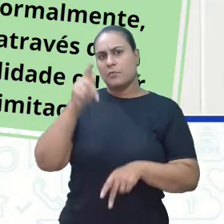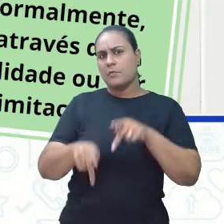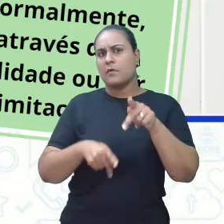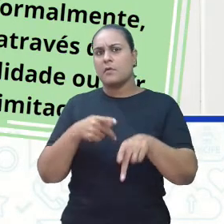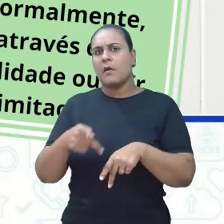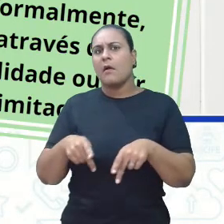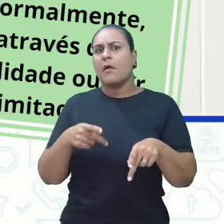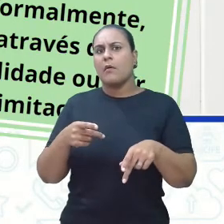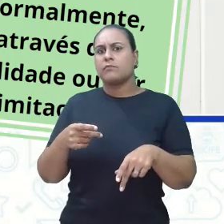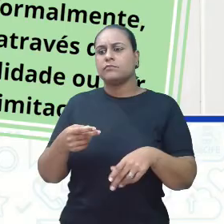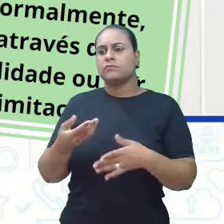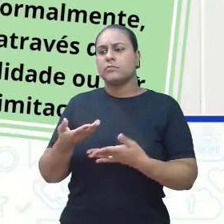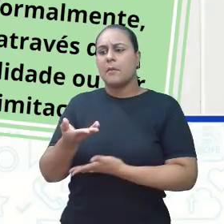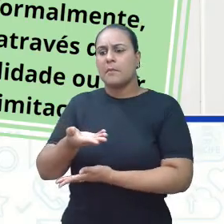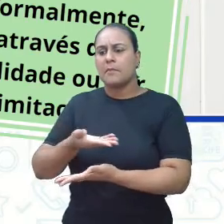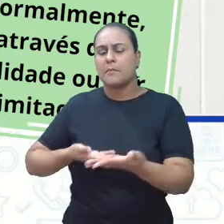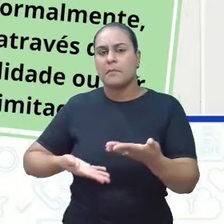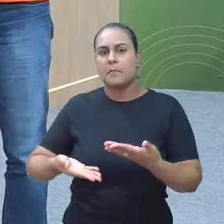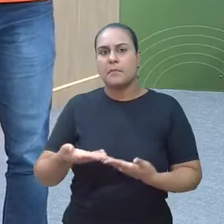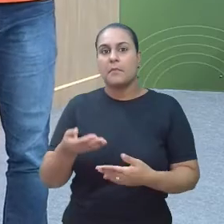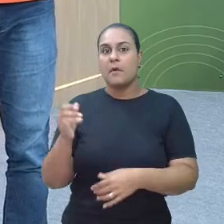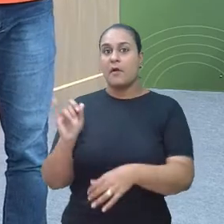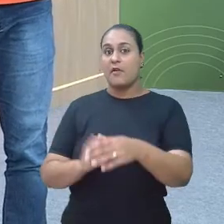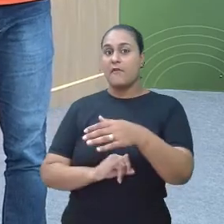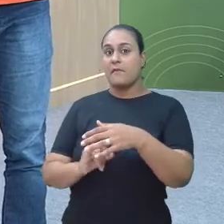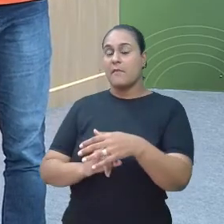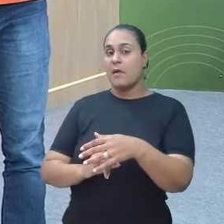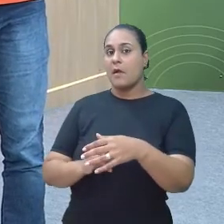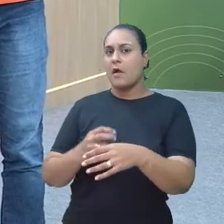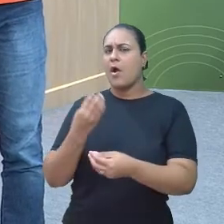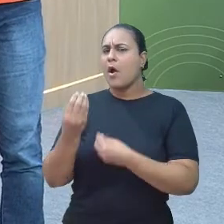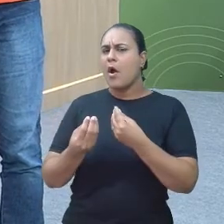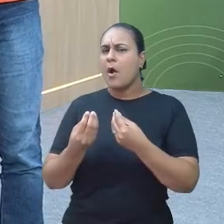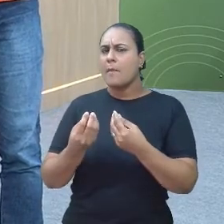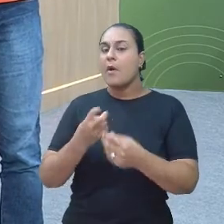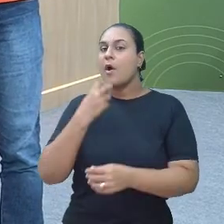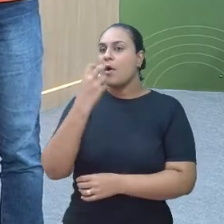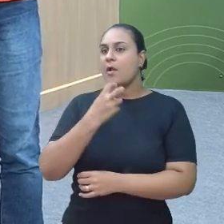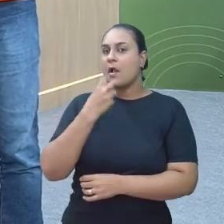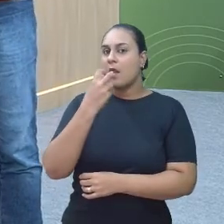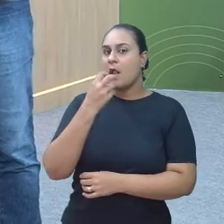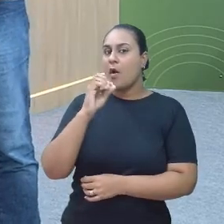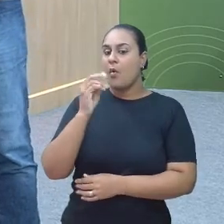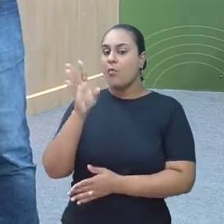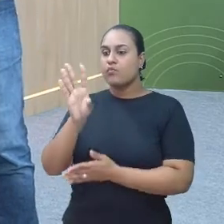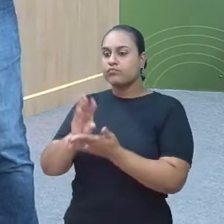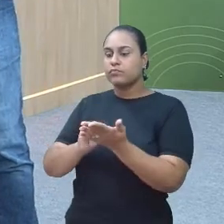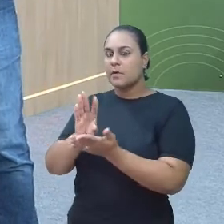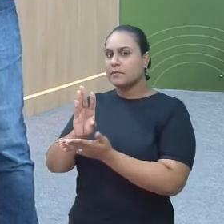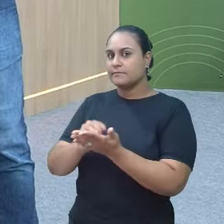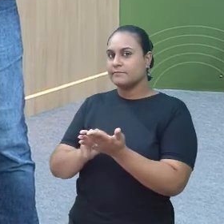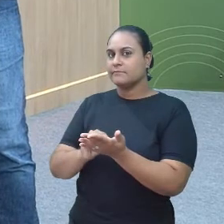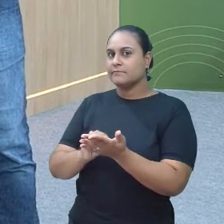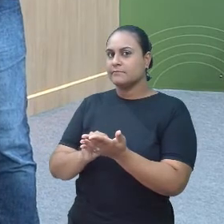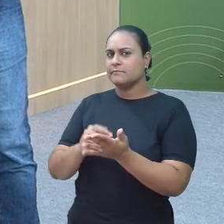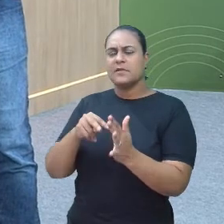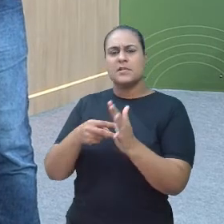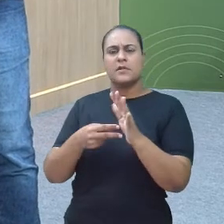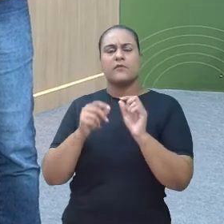transmitida informalmente através da oralidade ou da imitação. O que eu quero dizer é justamente o